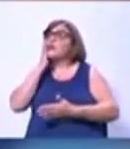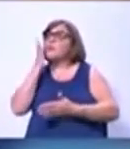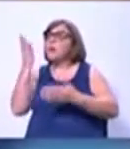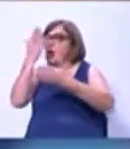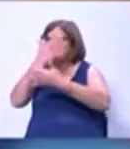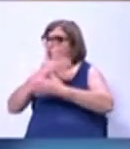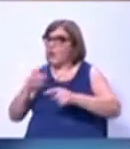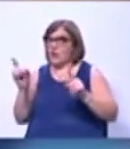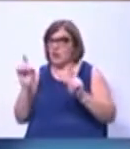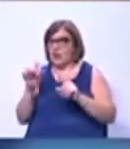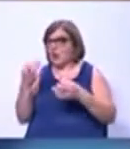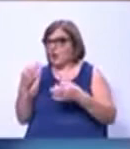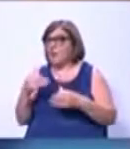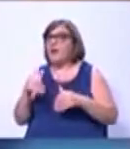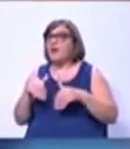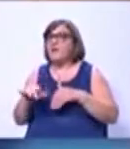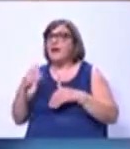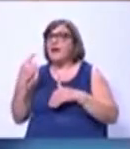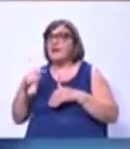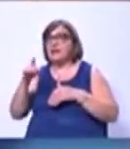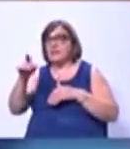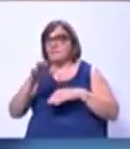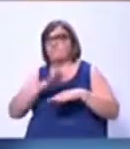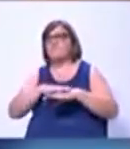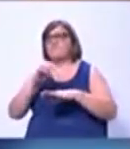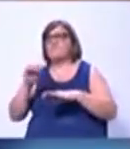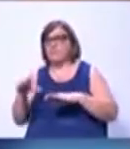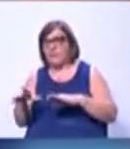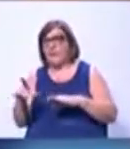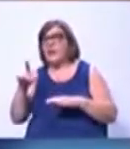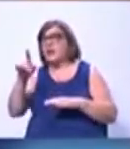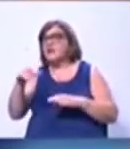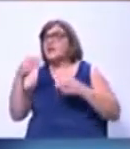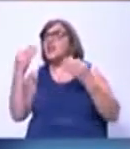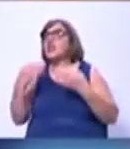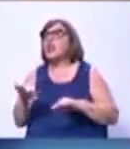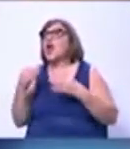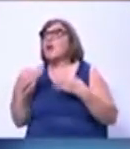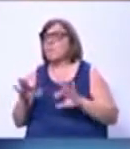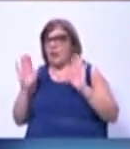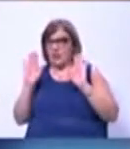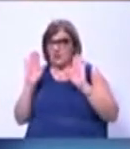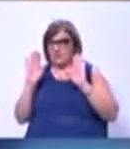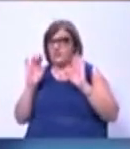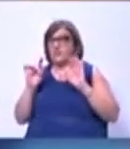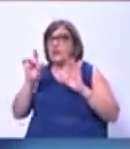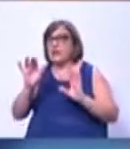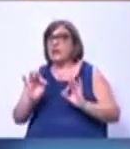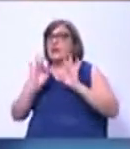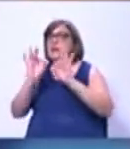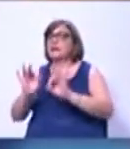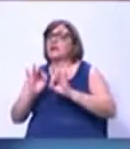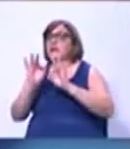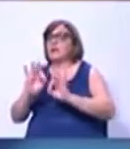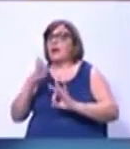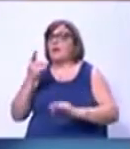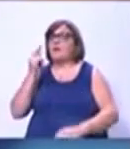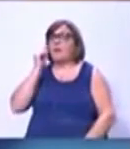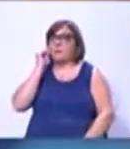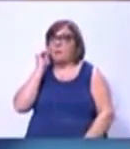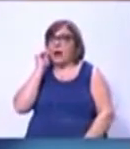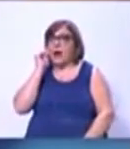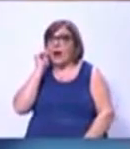toda, que já vimos que isso é normal, vão ter este tipo de consequências. Não, não, não. Isso é o normal. Agora, exatamente. Estes tratamentos que às vezes os pais